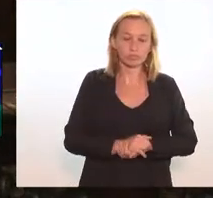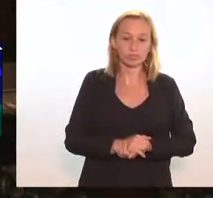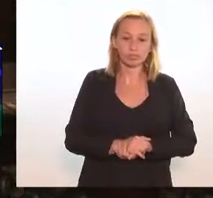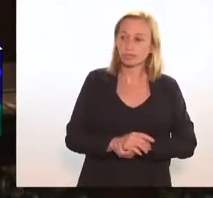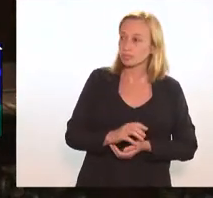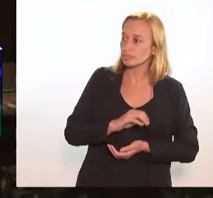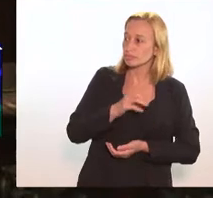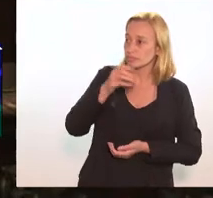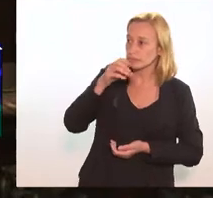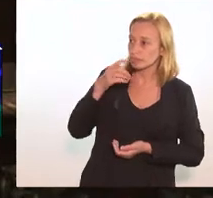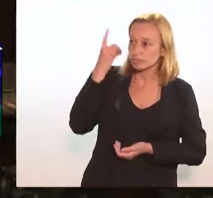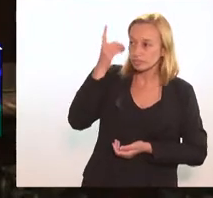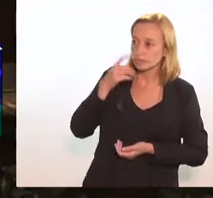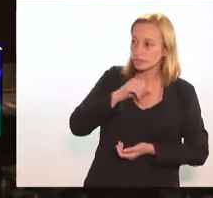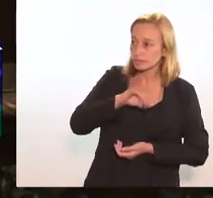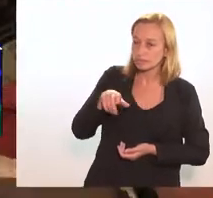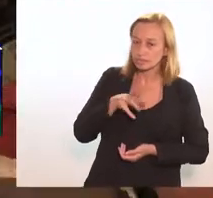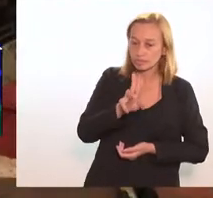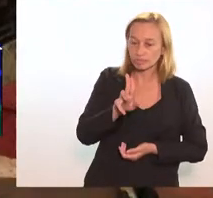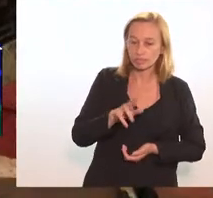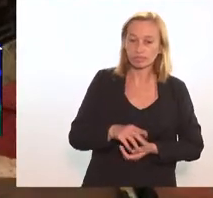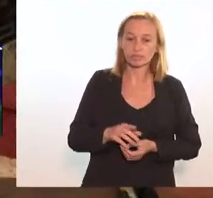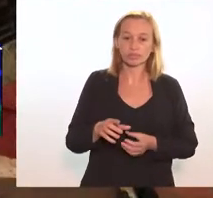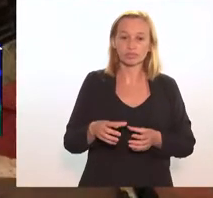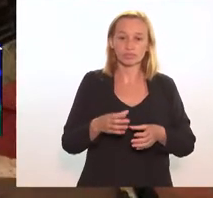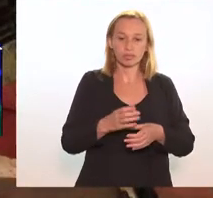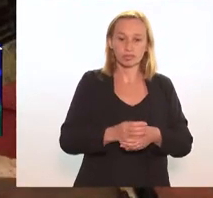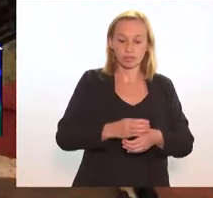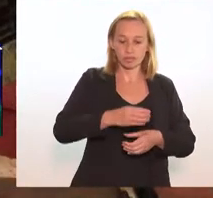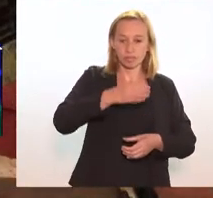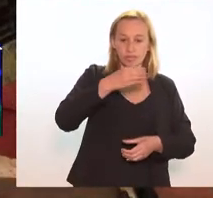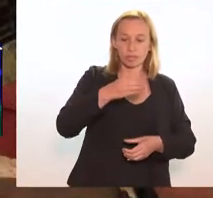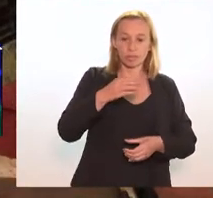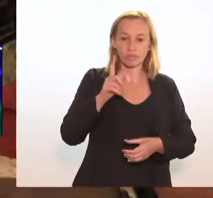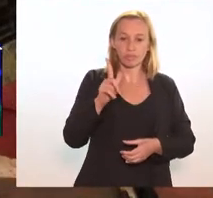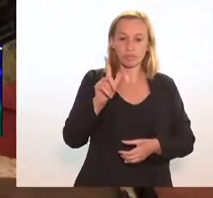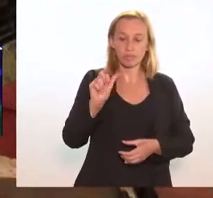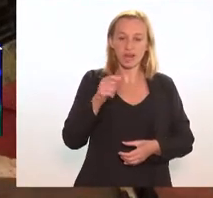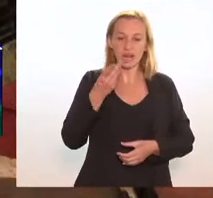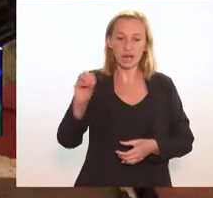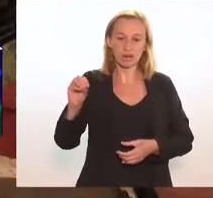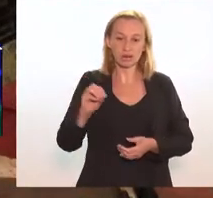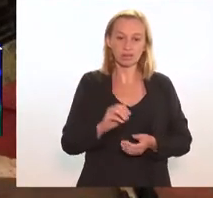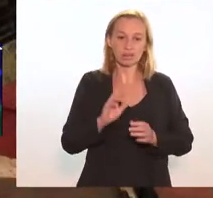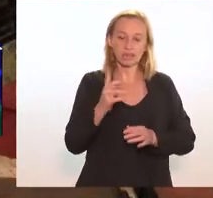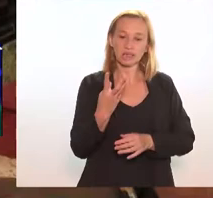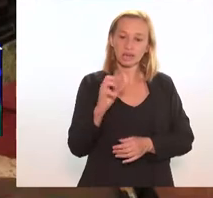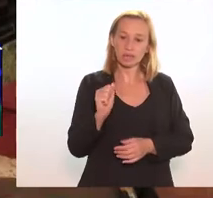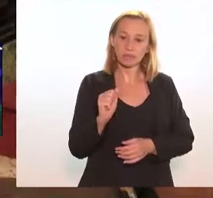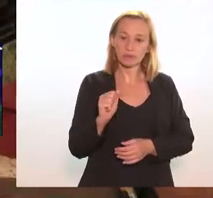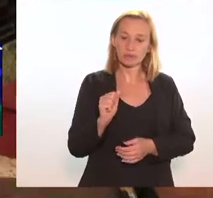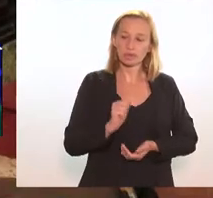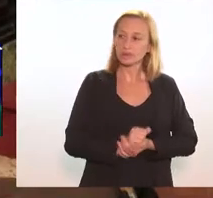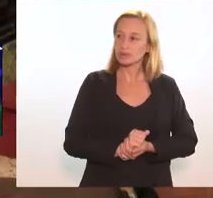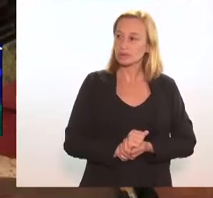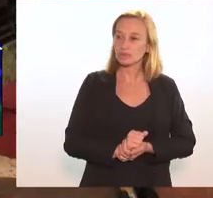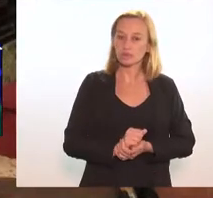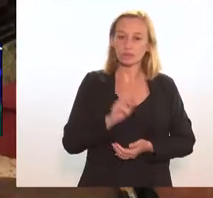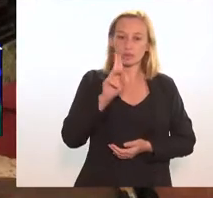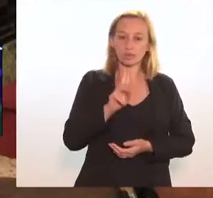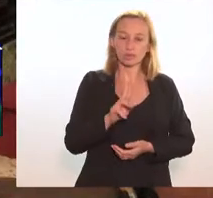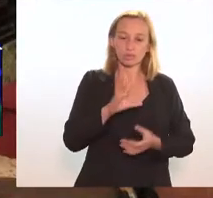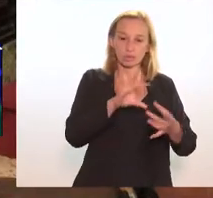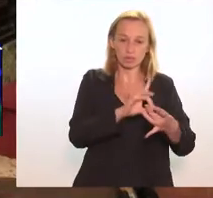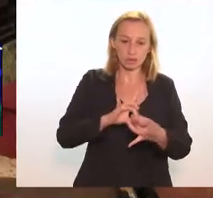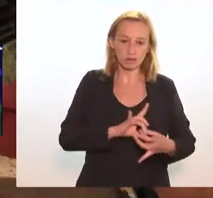Deputada Tia Ju, estamos aqui com esses balões, não é? Alusivos à campanha promovida pela UNALI, a União Nacional das